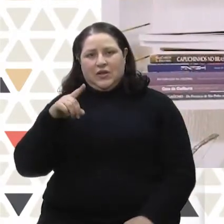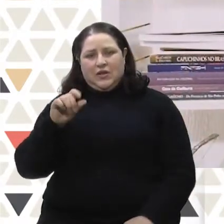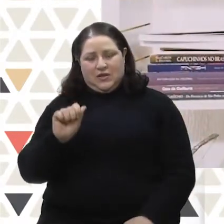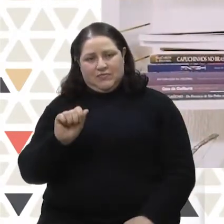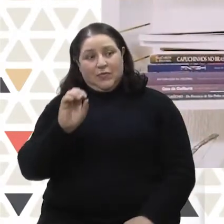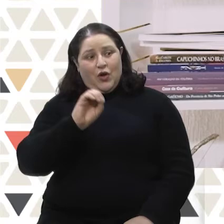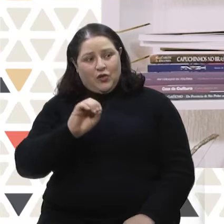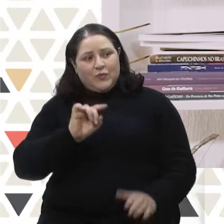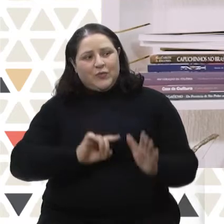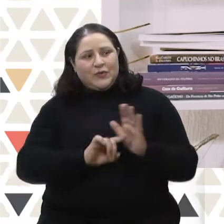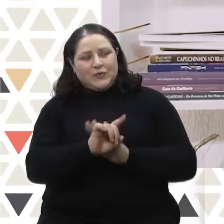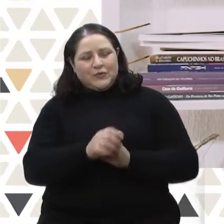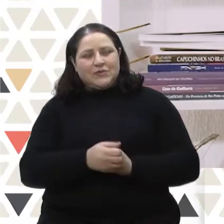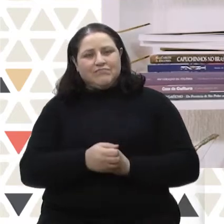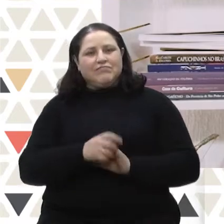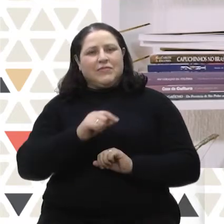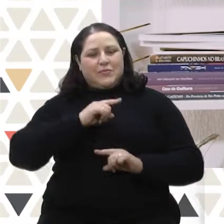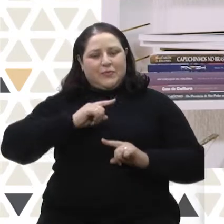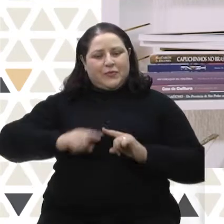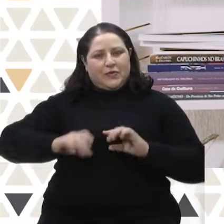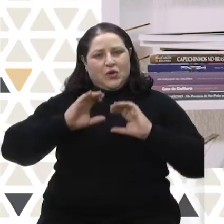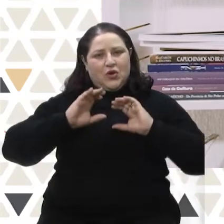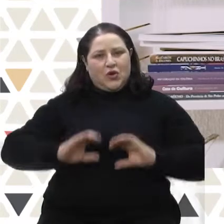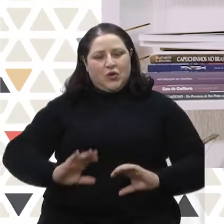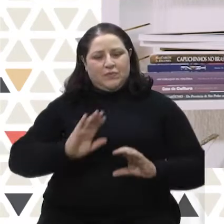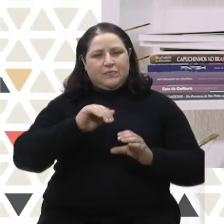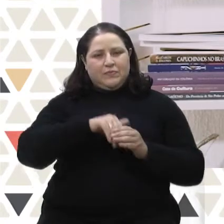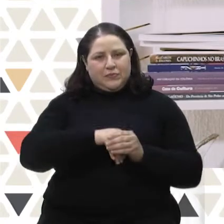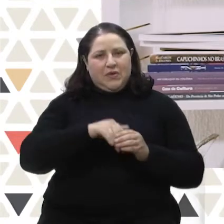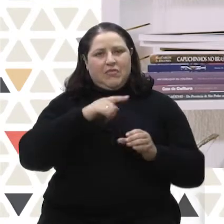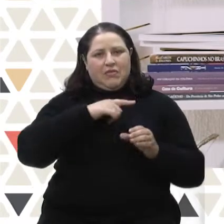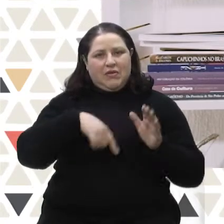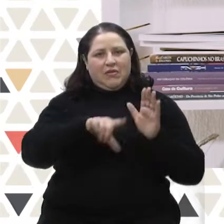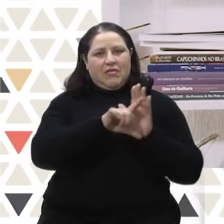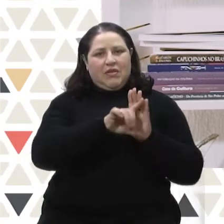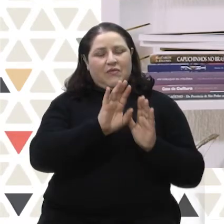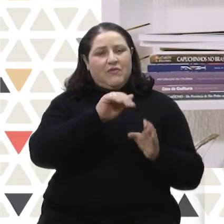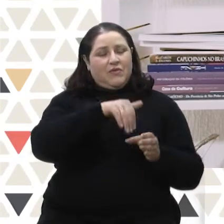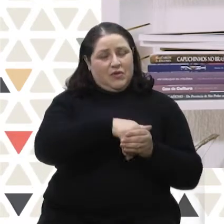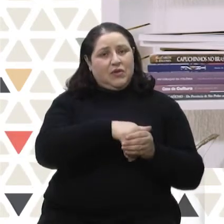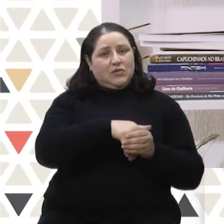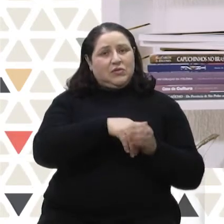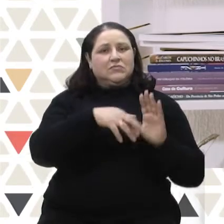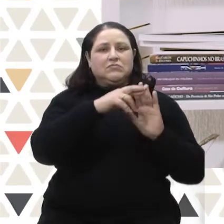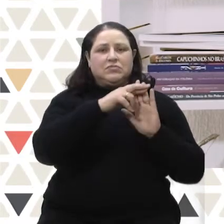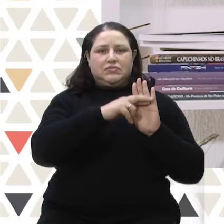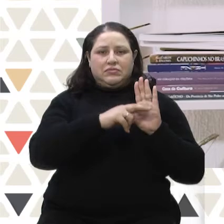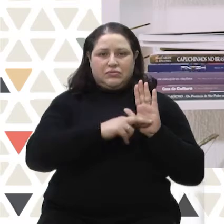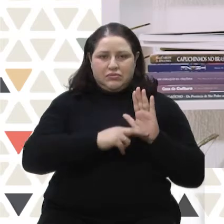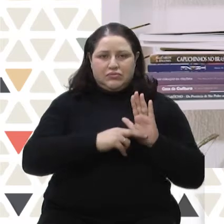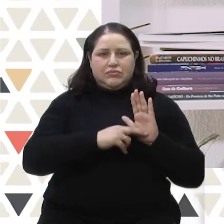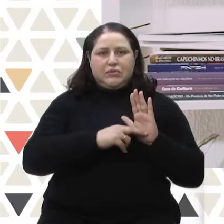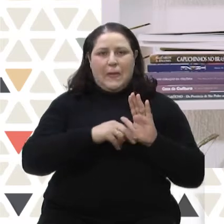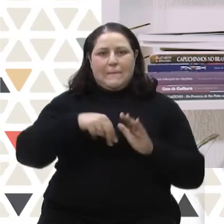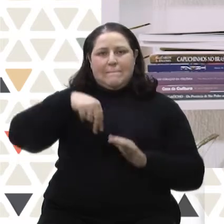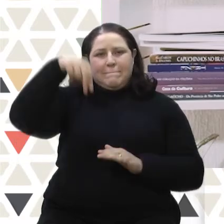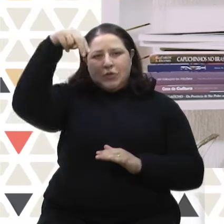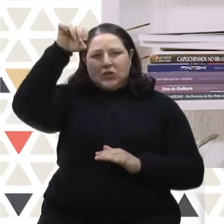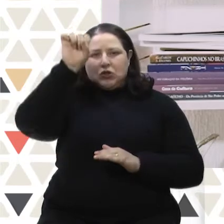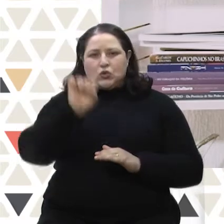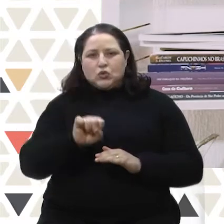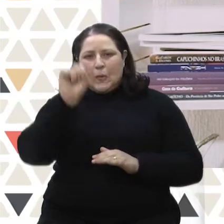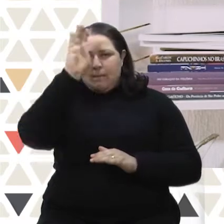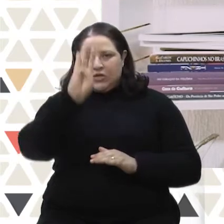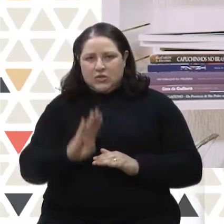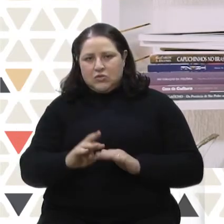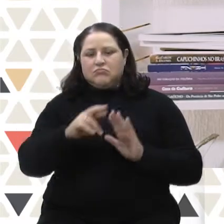Ótima pergunta. As condutas vedadas para as eleições, elas estão previstas no Código Eleitoral, onde ele regulamenta as eleições de